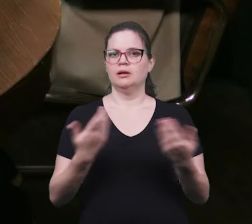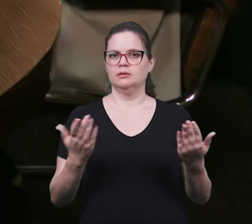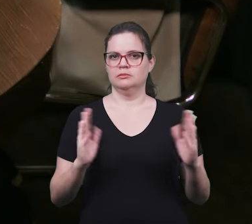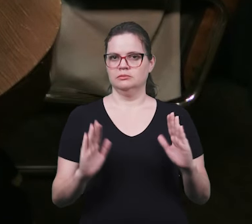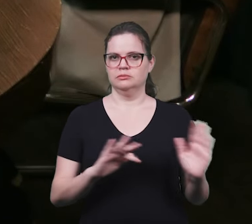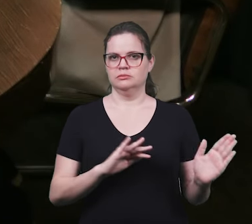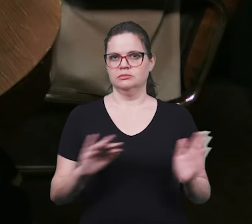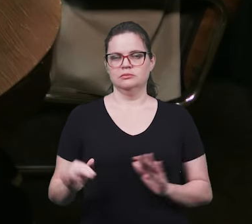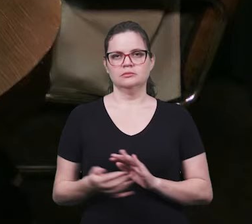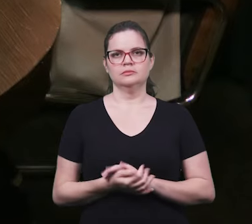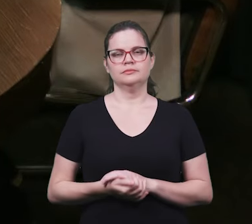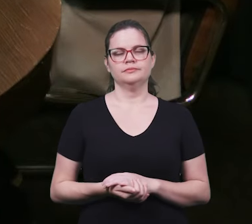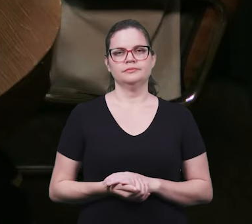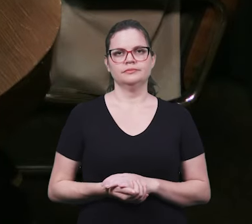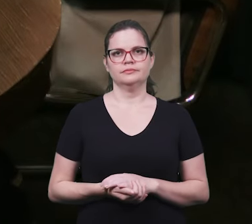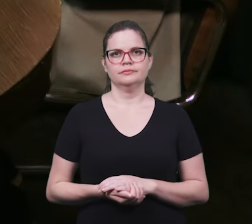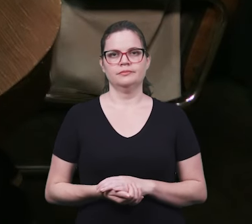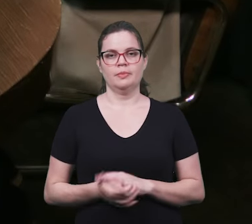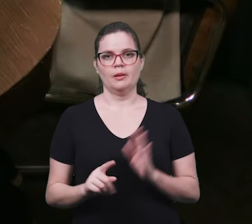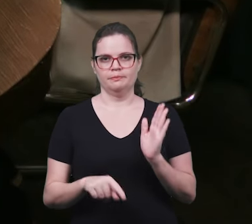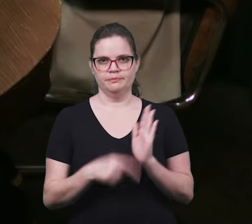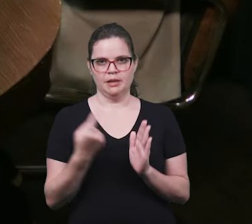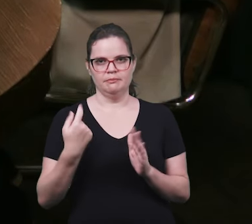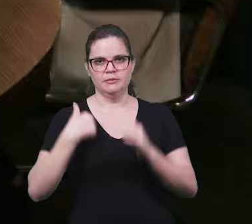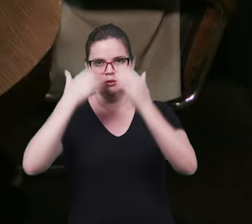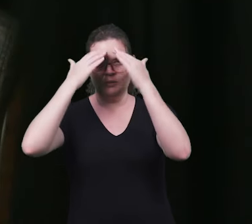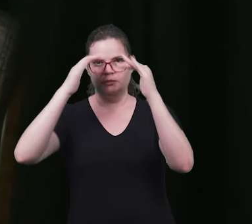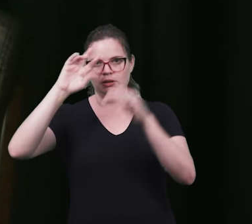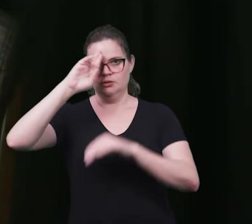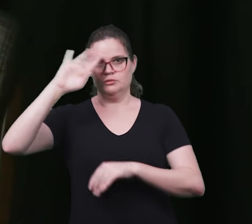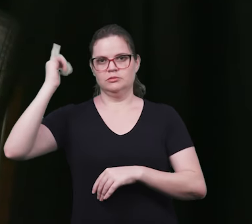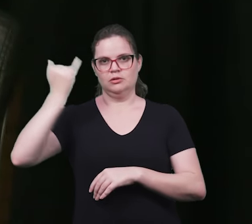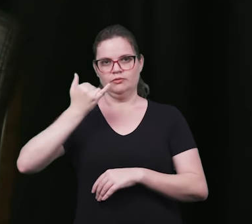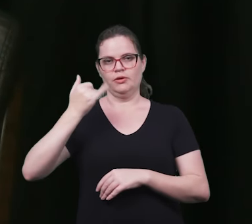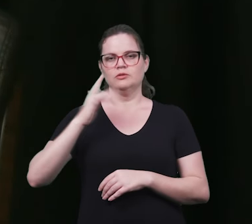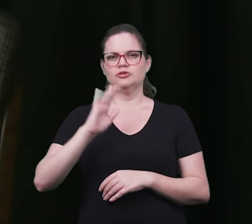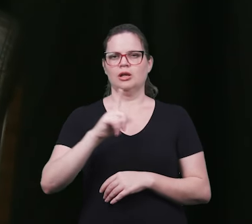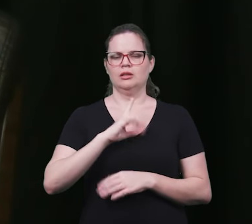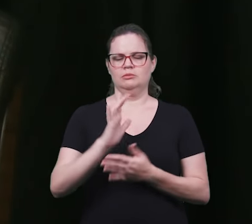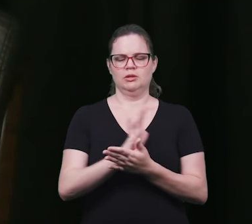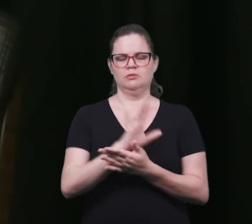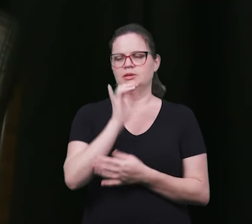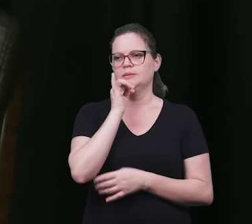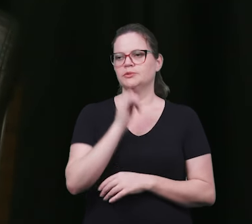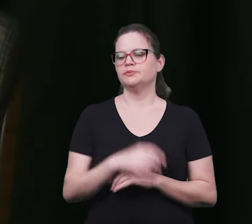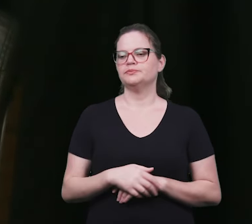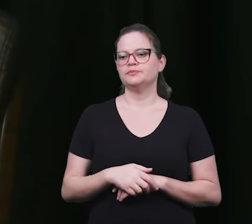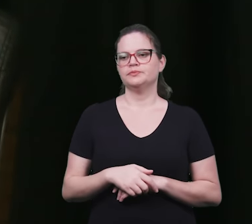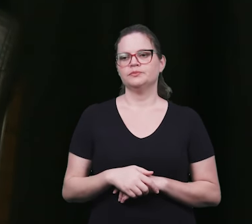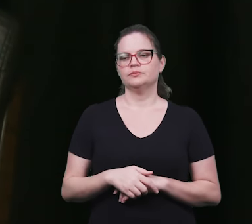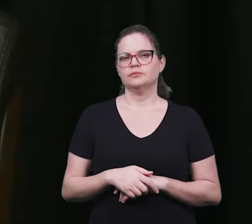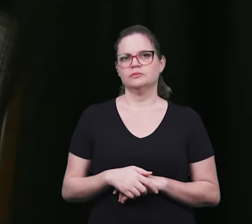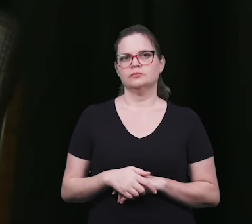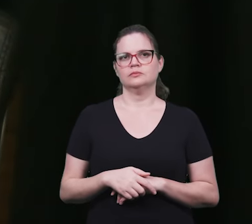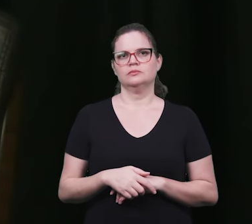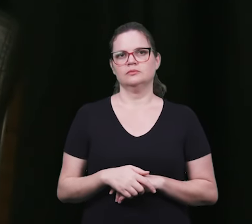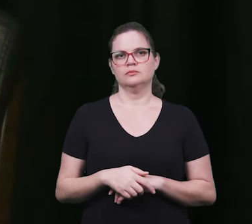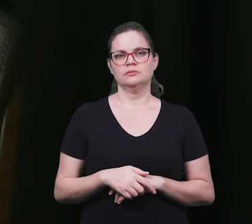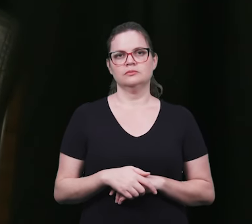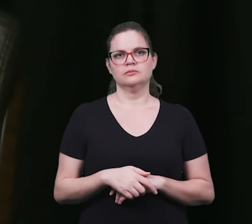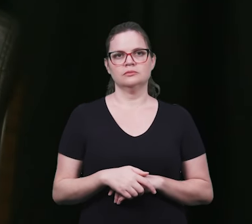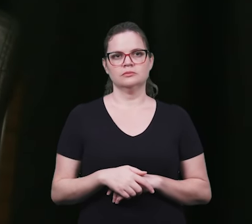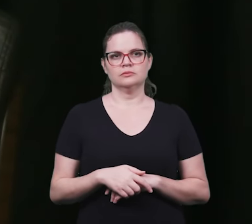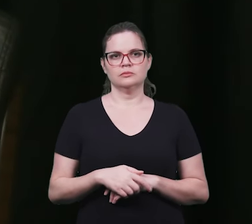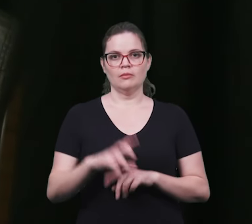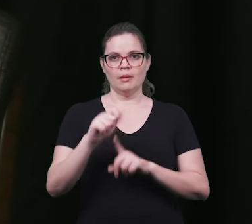que nós falamos, momentos que são orientação do Senhor. Amém. Então, nós já temos jejuns. Então, por exemplo, nos